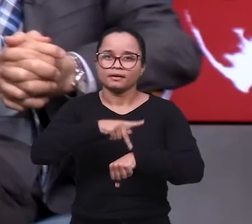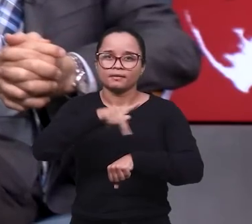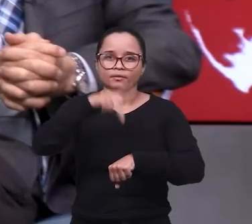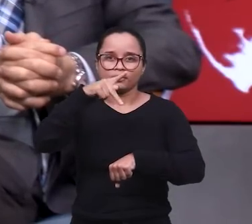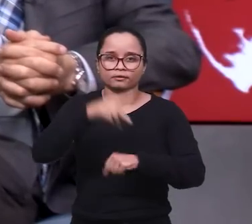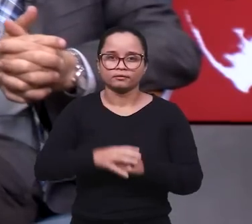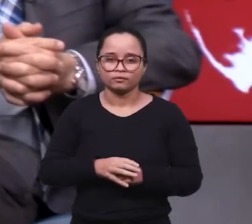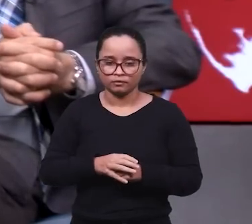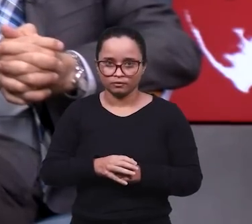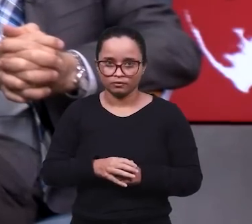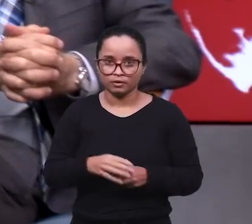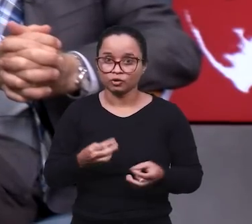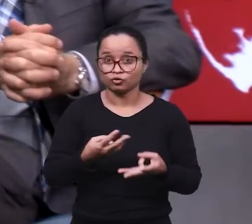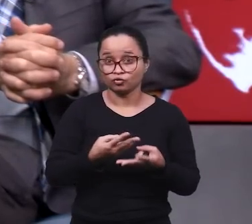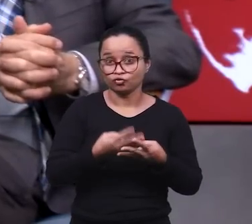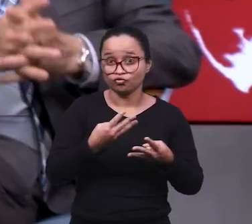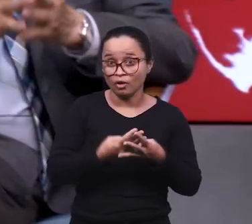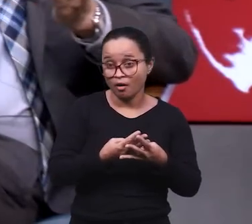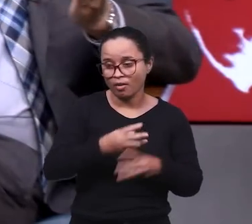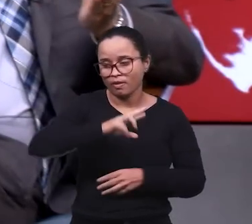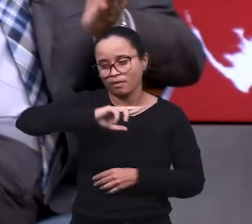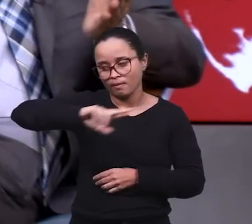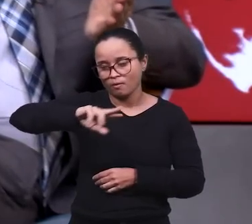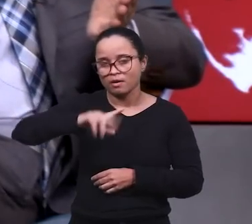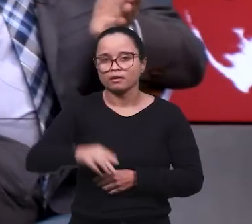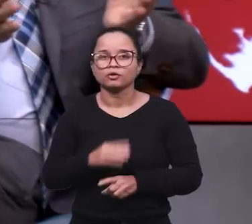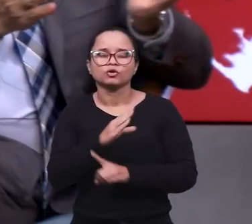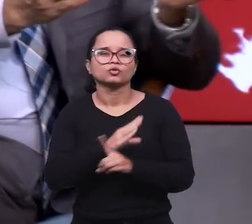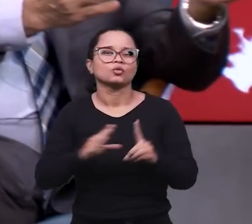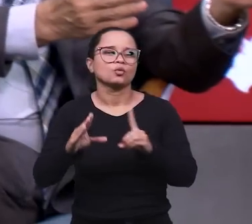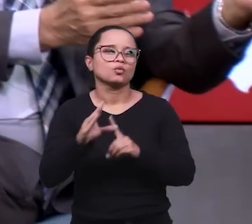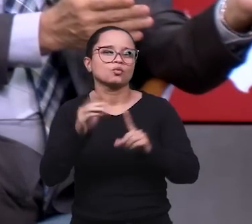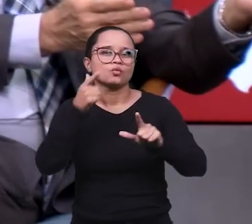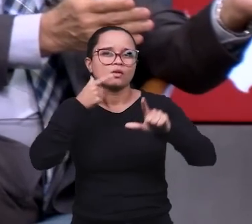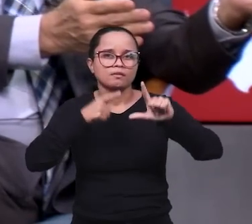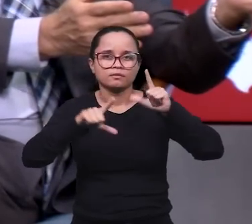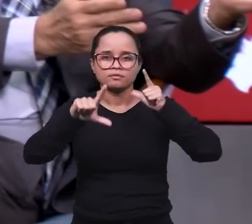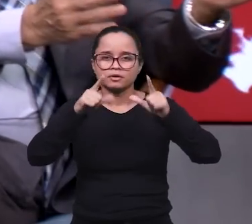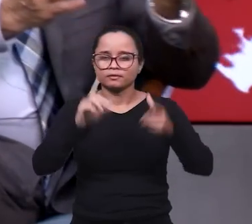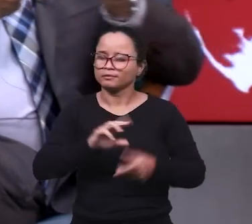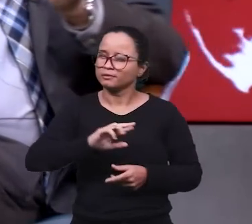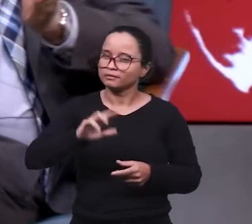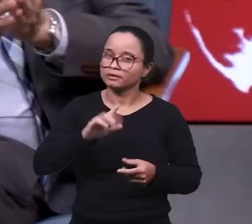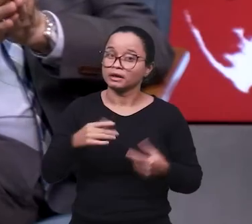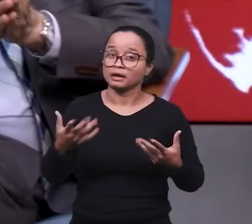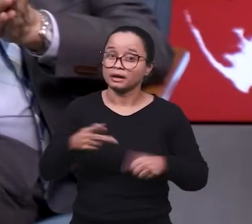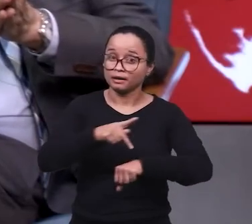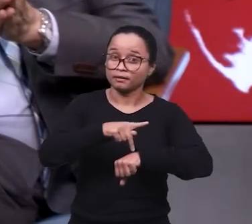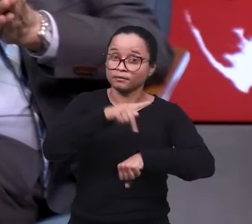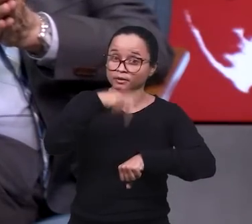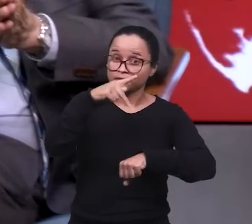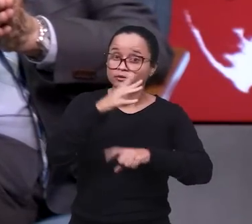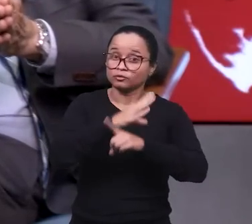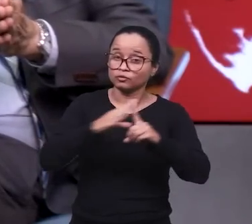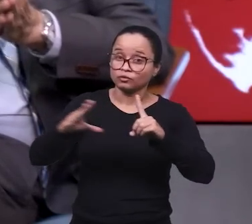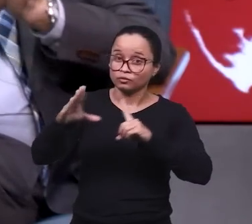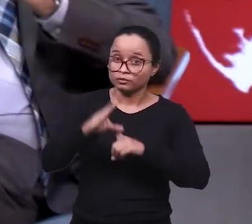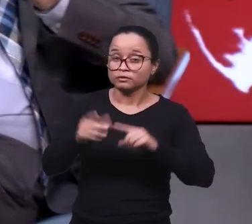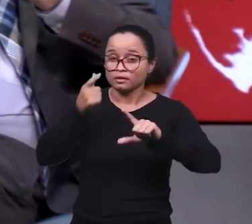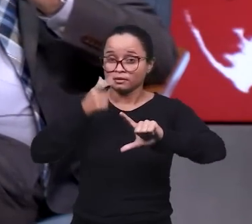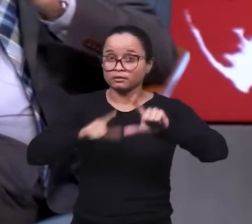Páscoa dos judeus. Essa não é a Páscoa do culto levítico. A Páscoa do culto